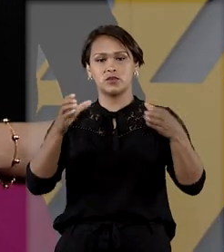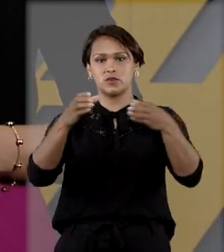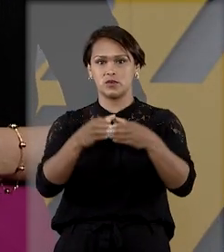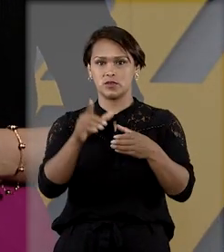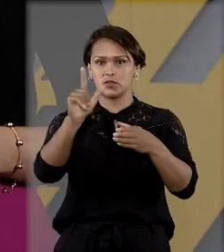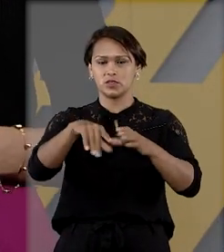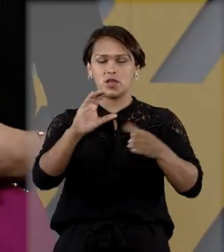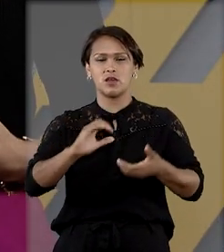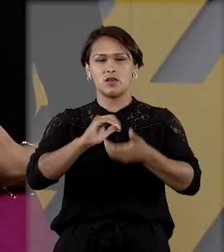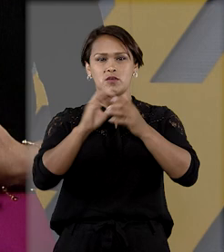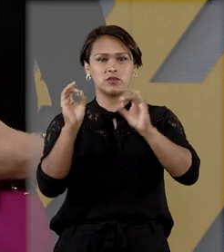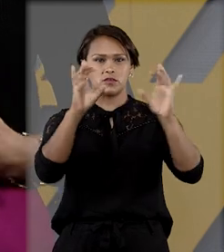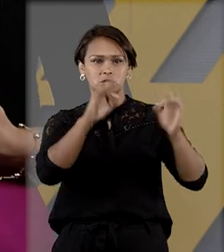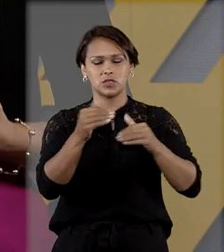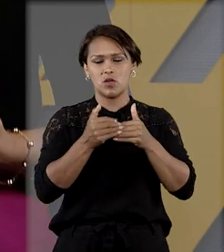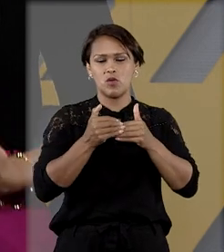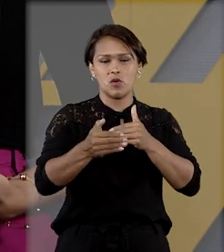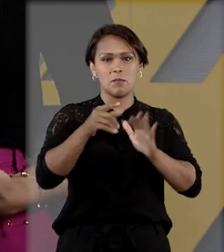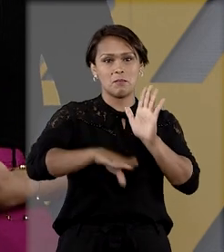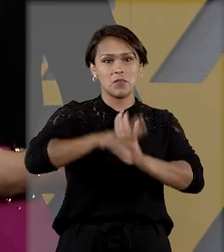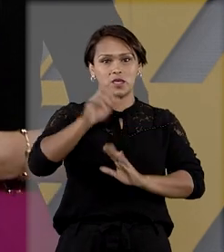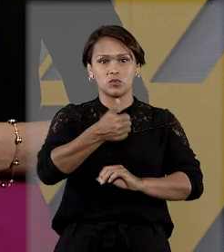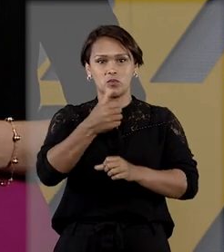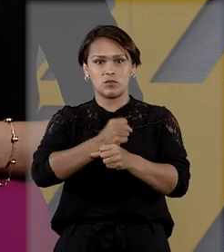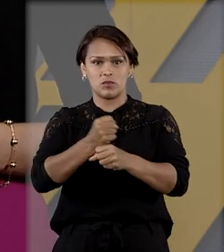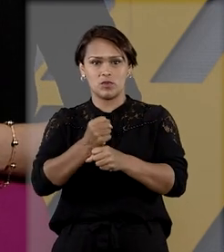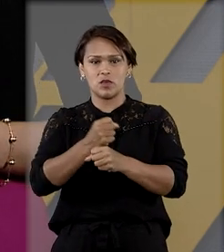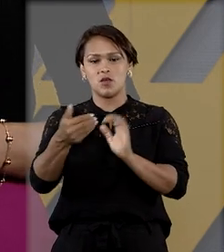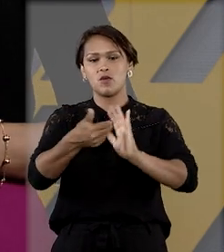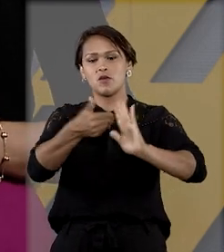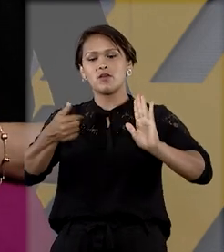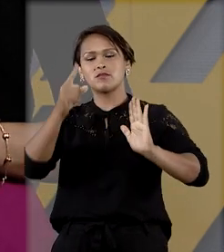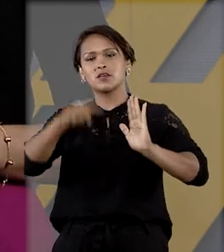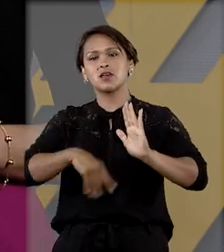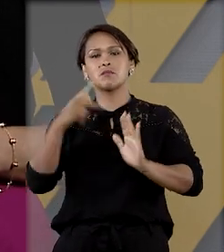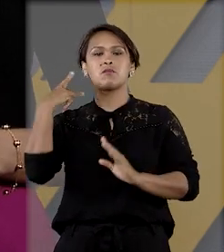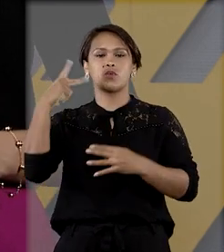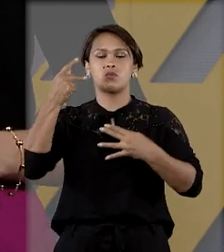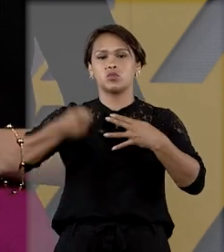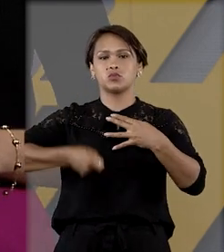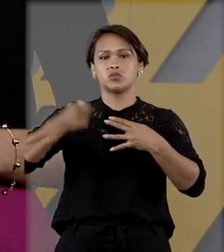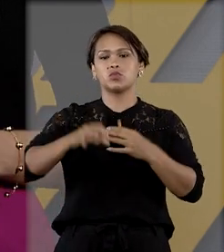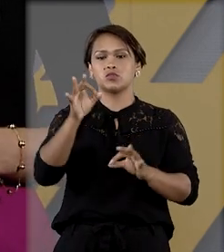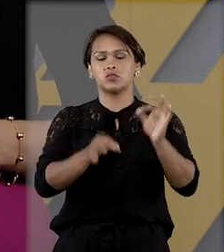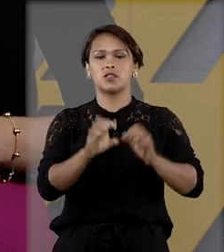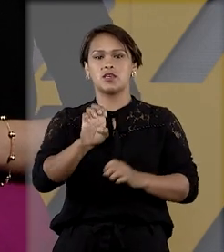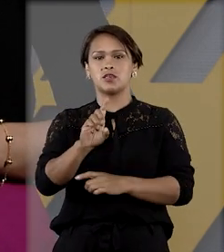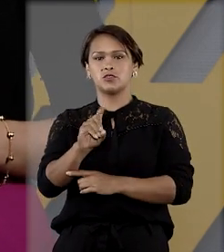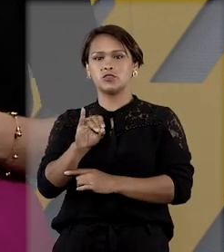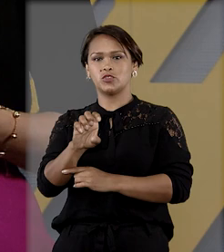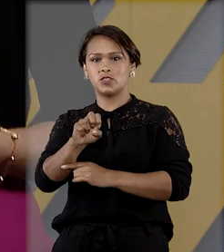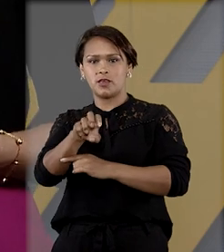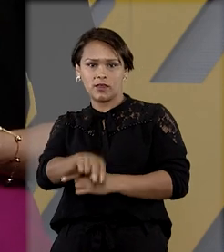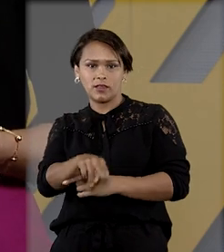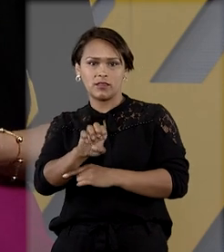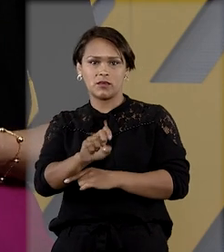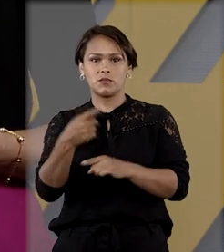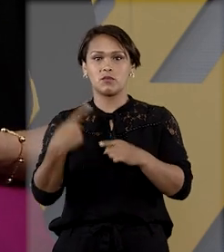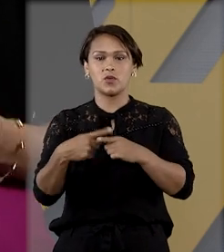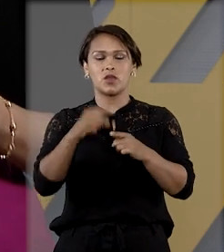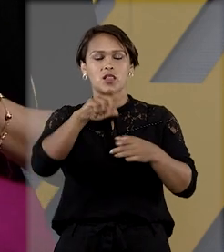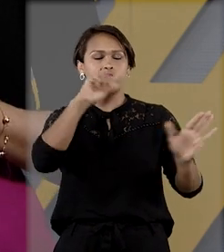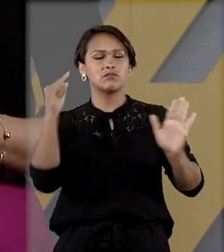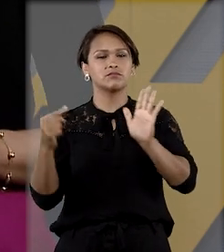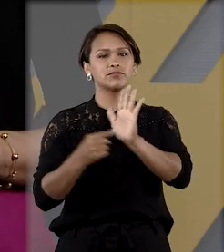a Corte Especial prorrogou por mais um ano o afastamento da promotora de justiça Ediene Santos Lousado, denunciada